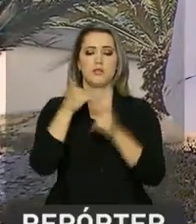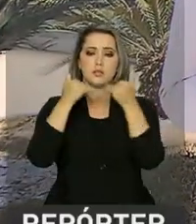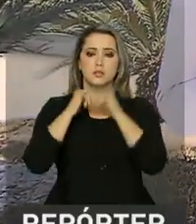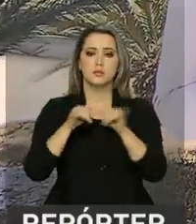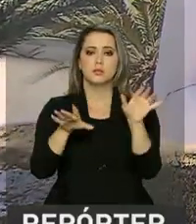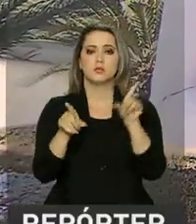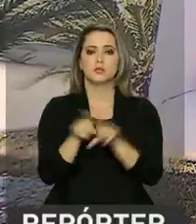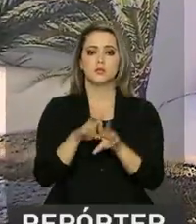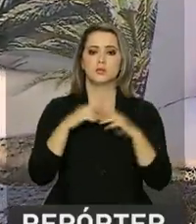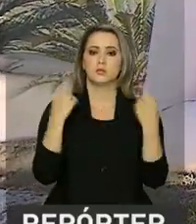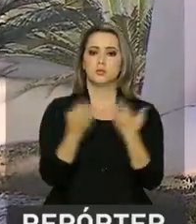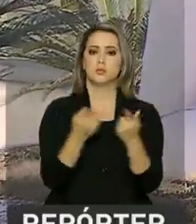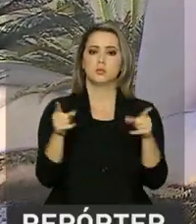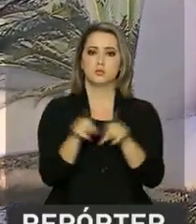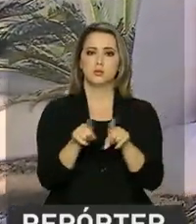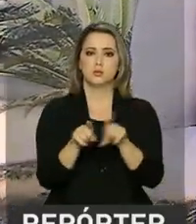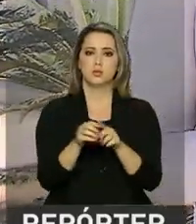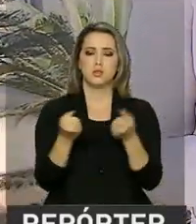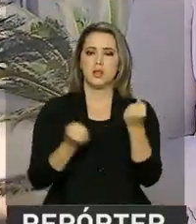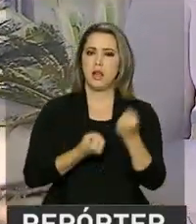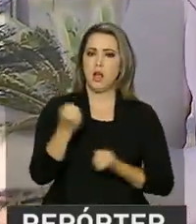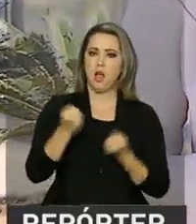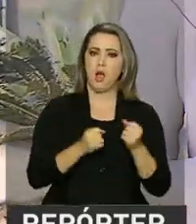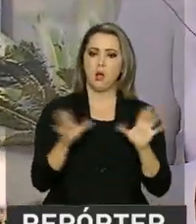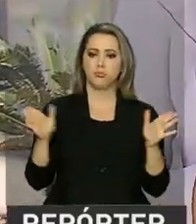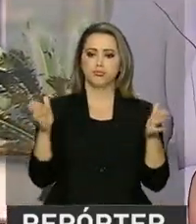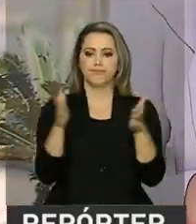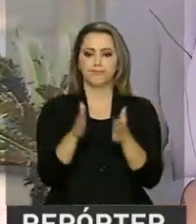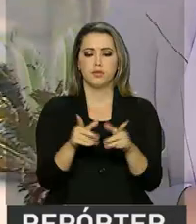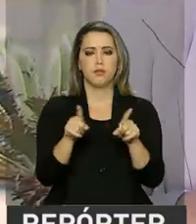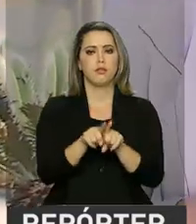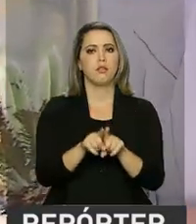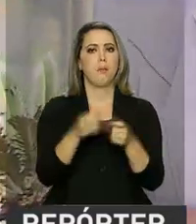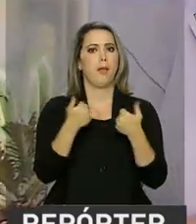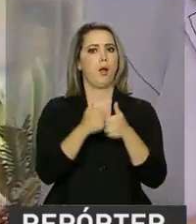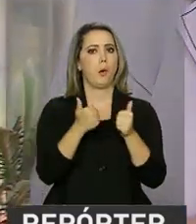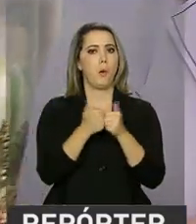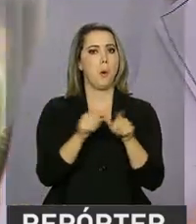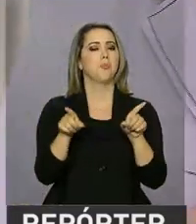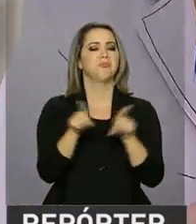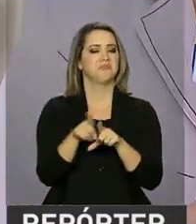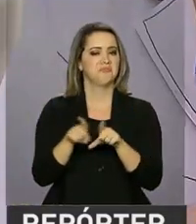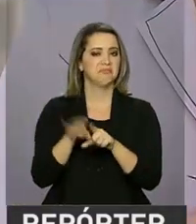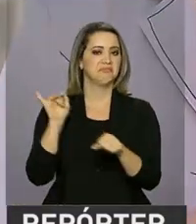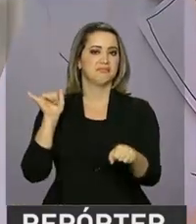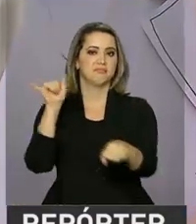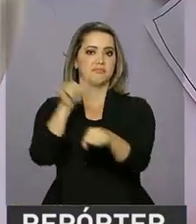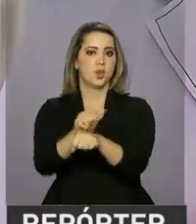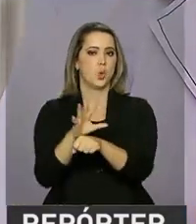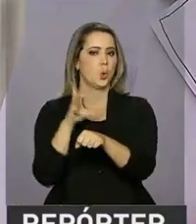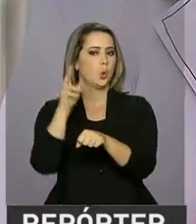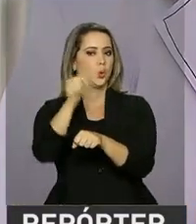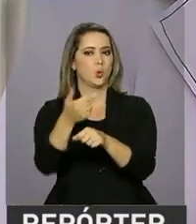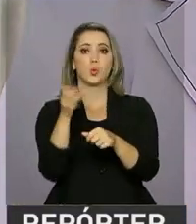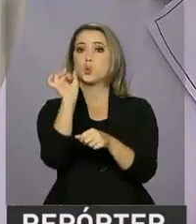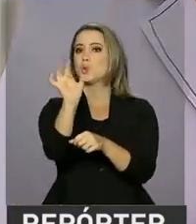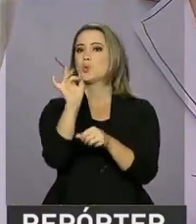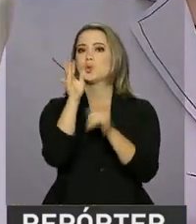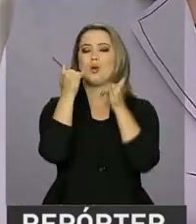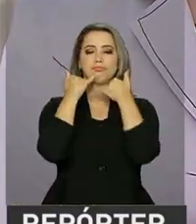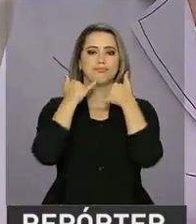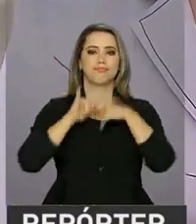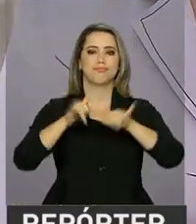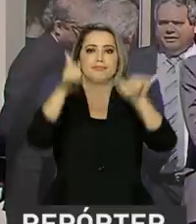programa reúne ainda veículos compactos ônibus e até um avião de pequeno porte tudo movido à